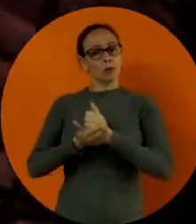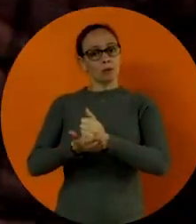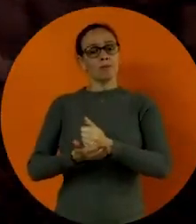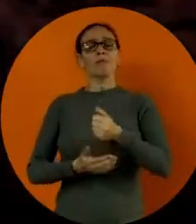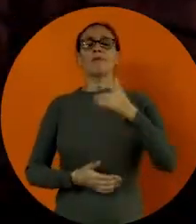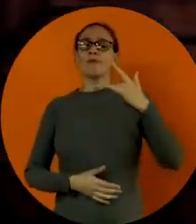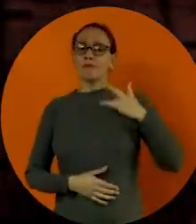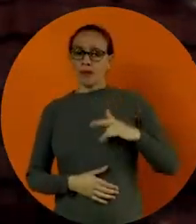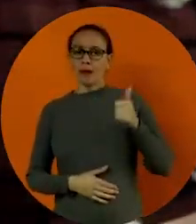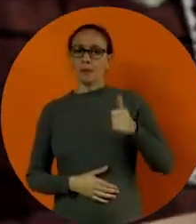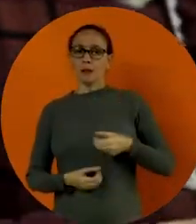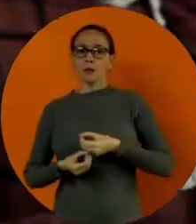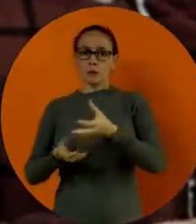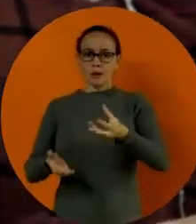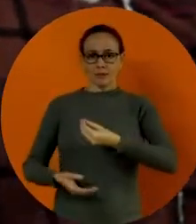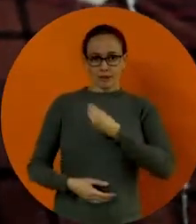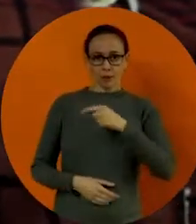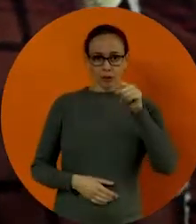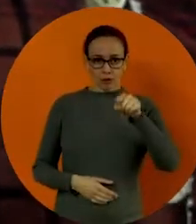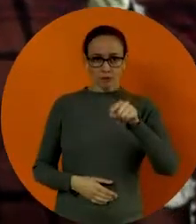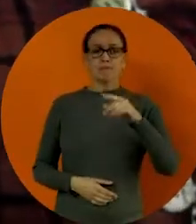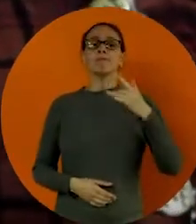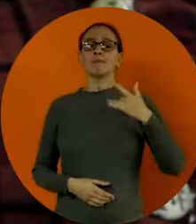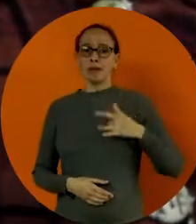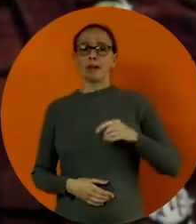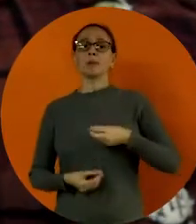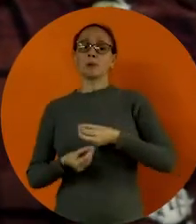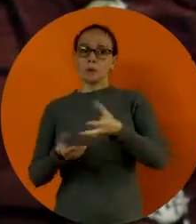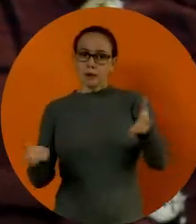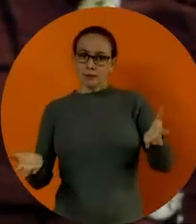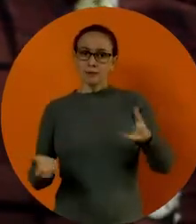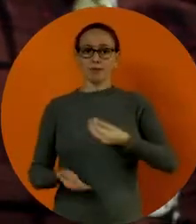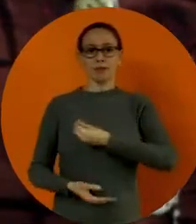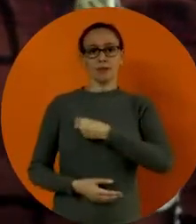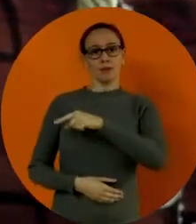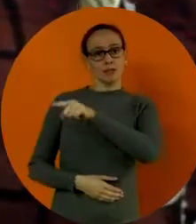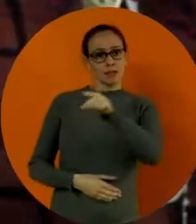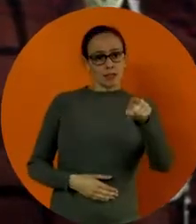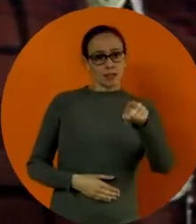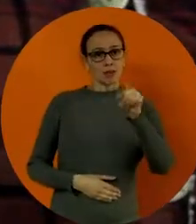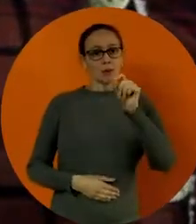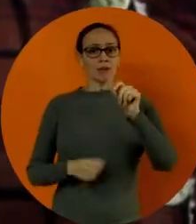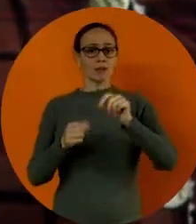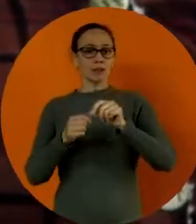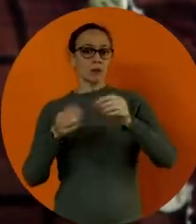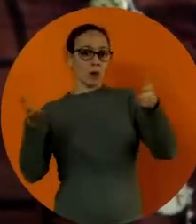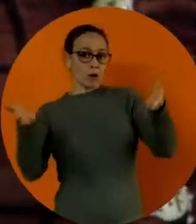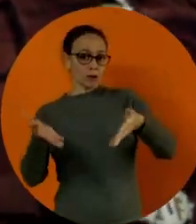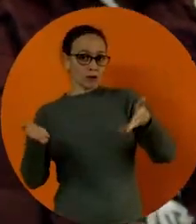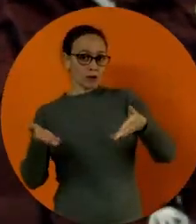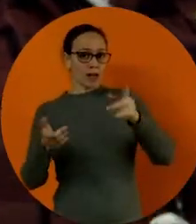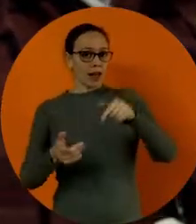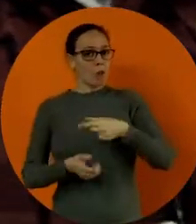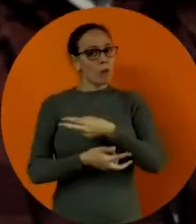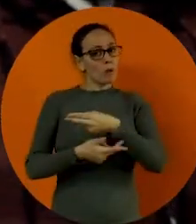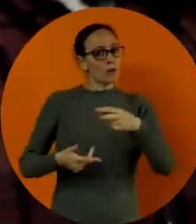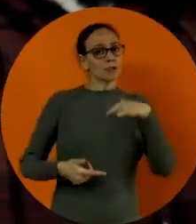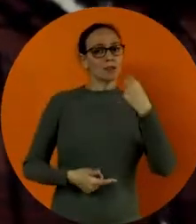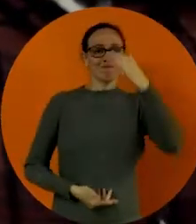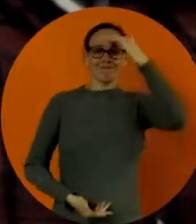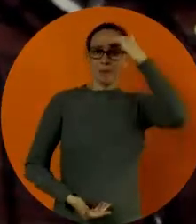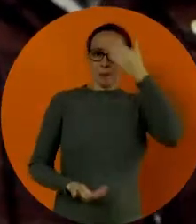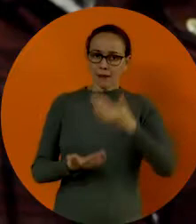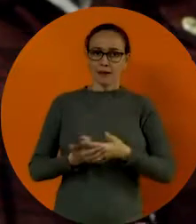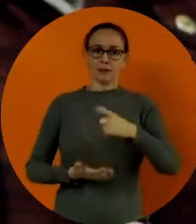vida por isso? Vale a pena doar a vida de vocês? O que vocês estão fazendo hoje é algo que a gente acredita que